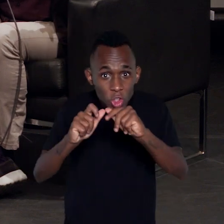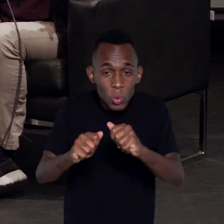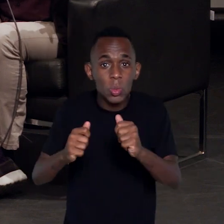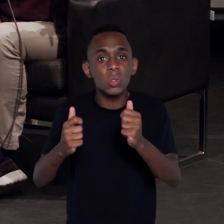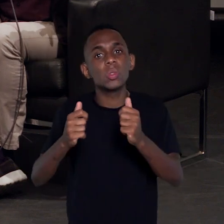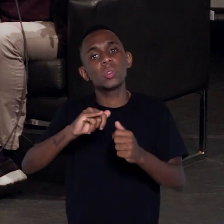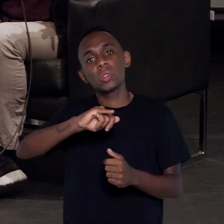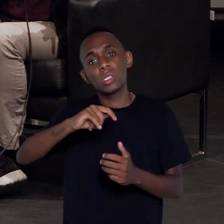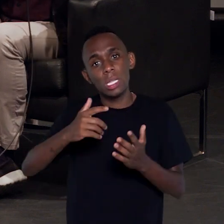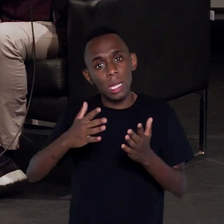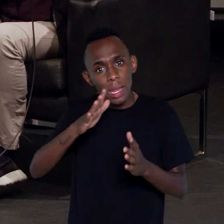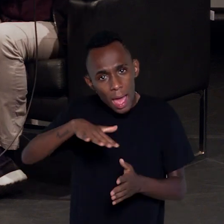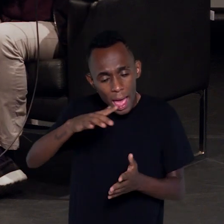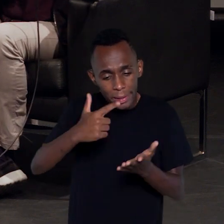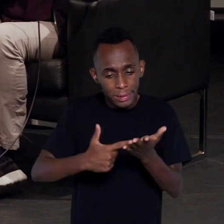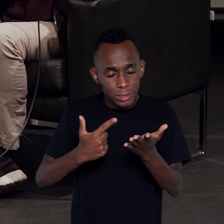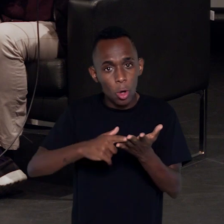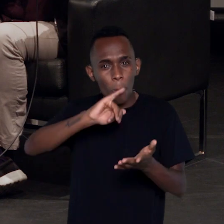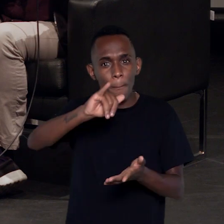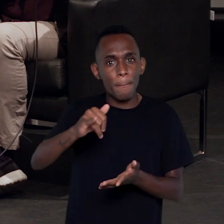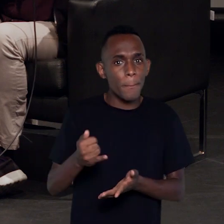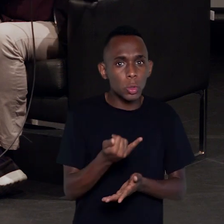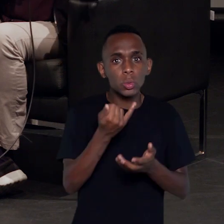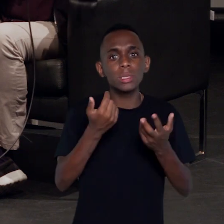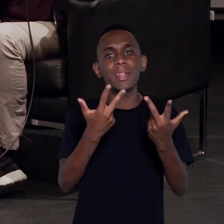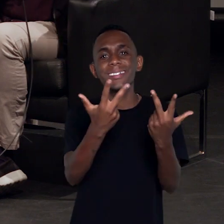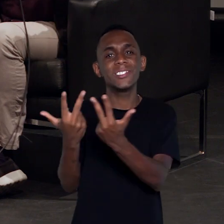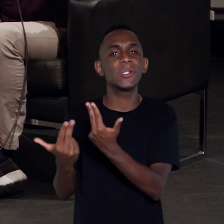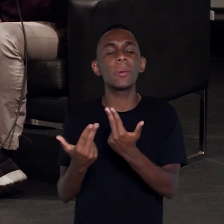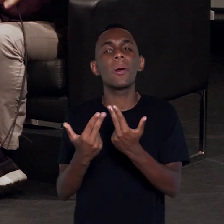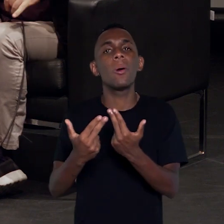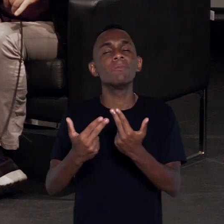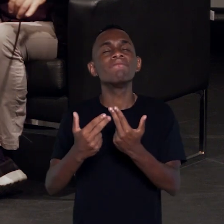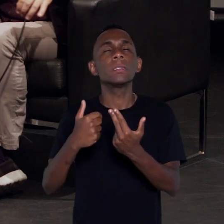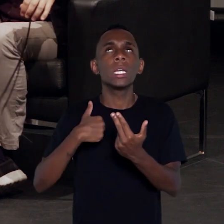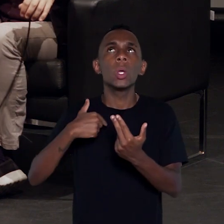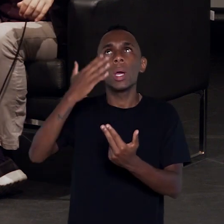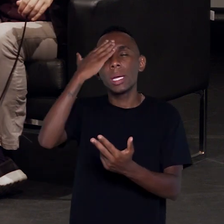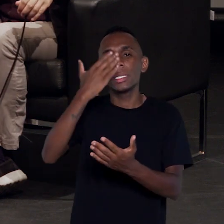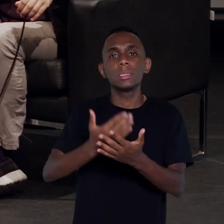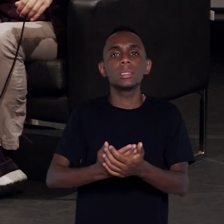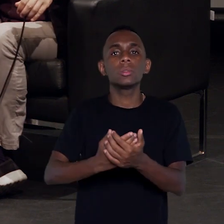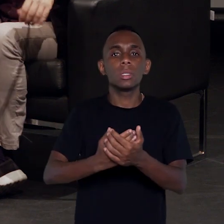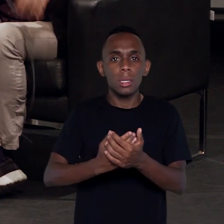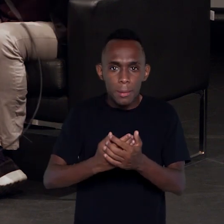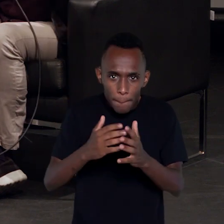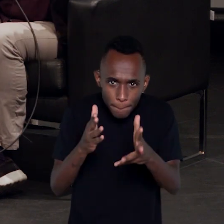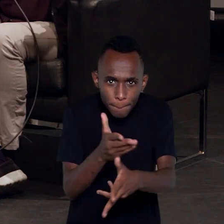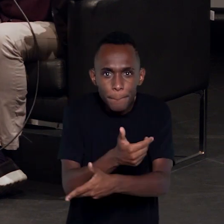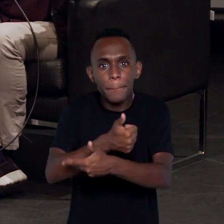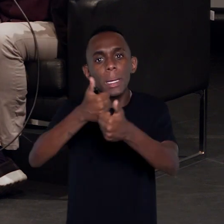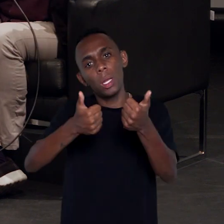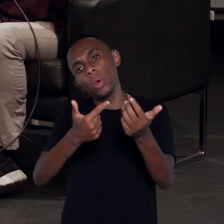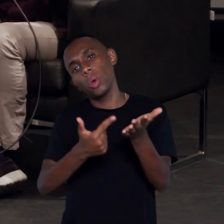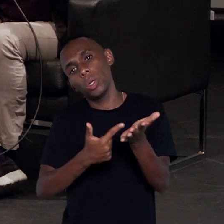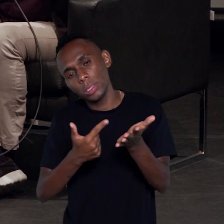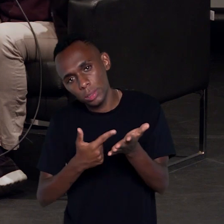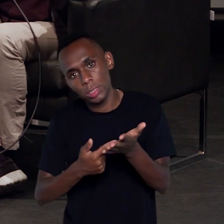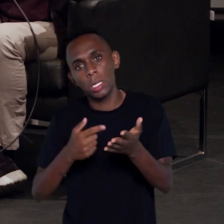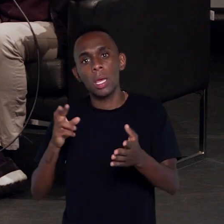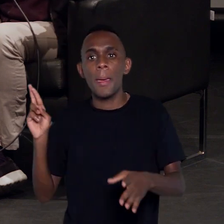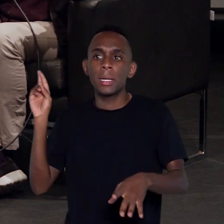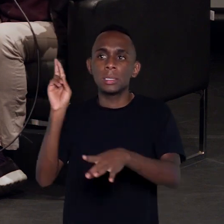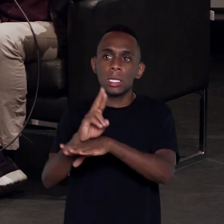mais equilibrada, né, em termos de representação, em termos de tudo aquilo que precisa, que representa o nosso